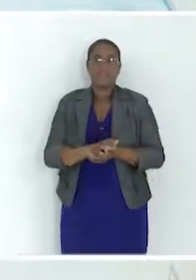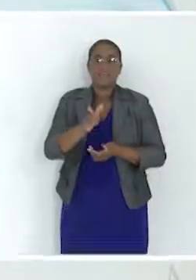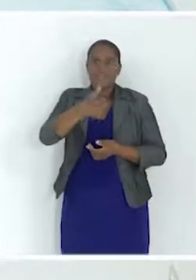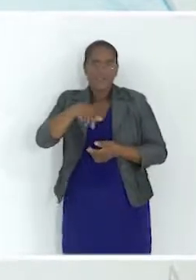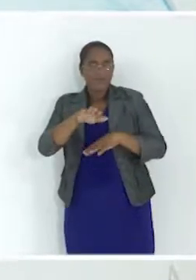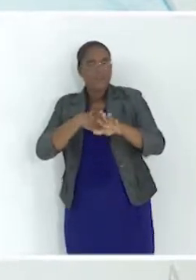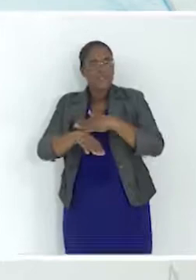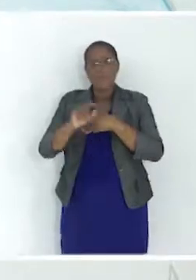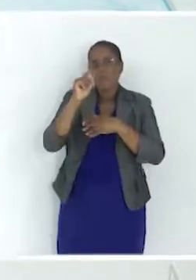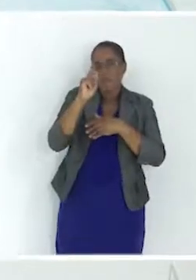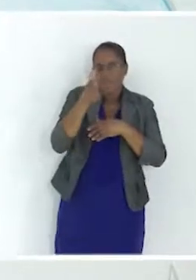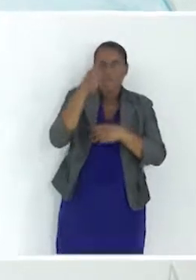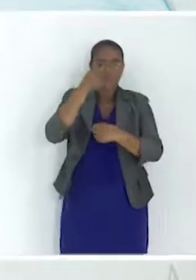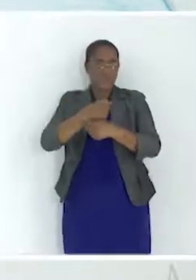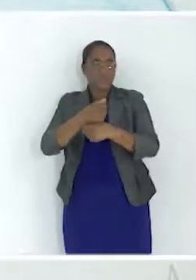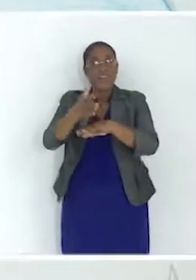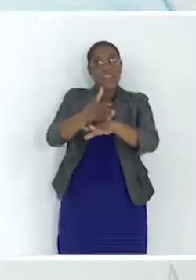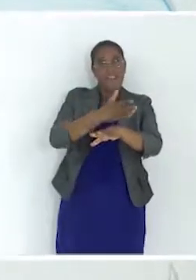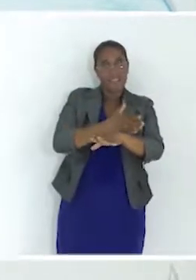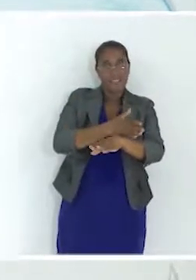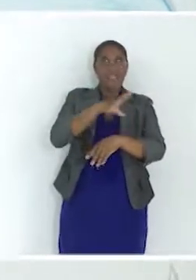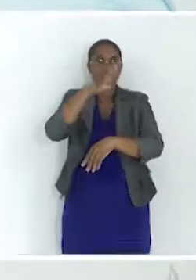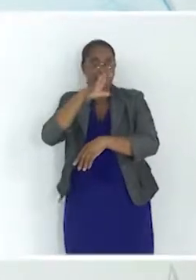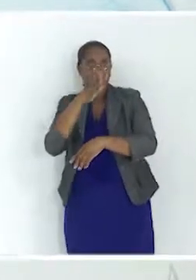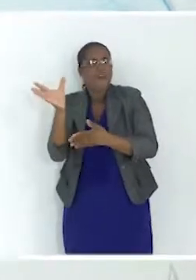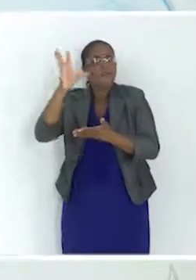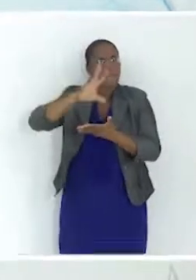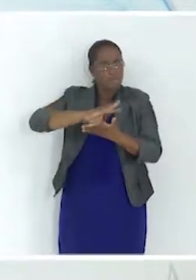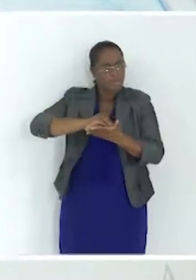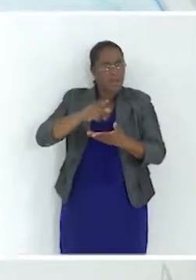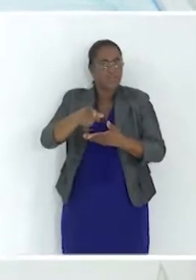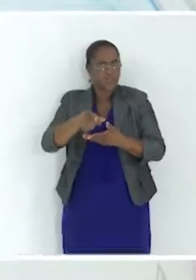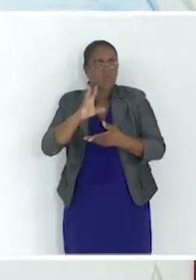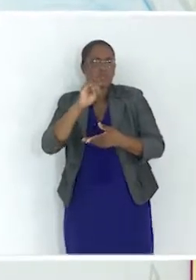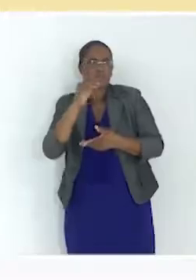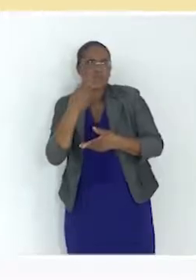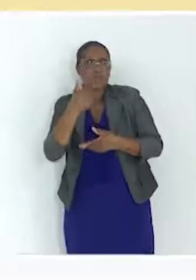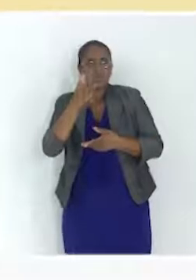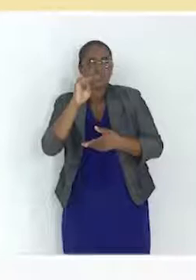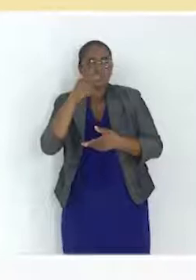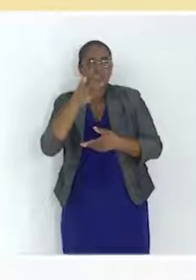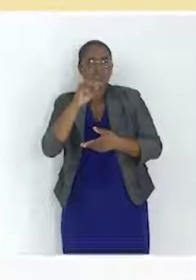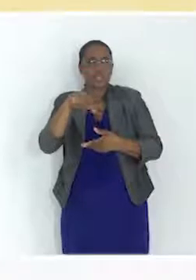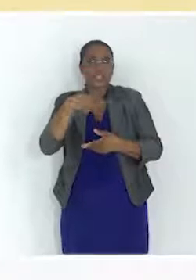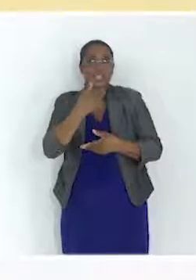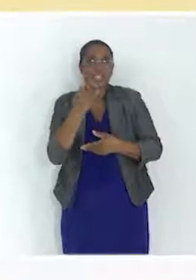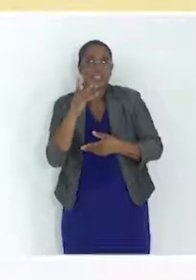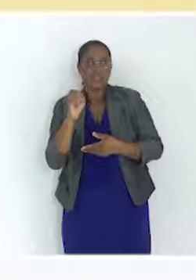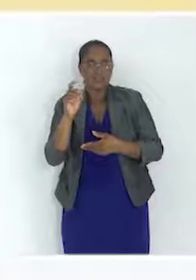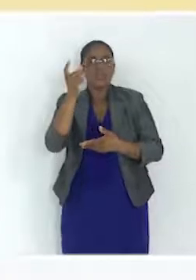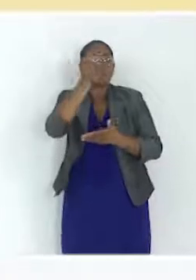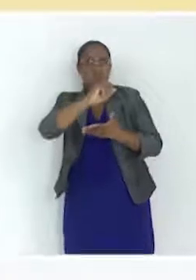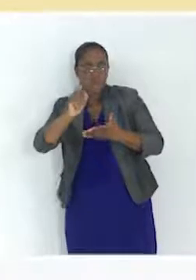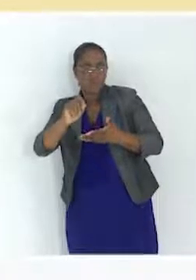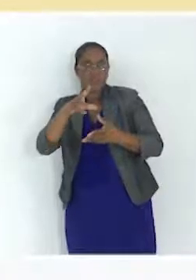de falarmos mais aprofundadamente sobre os substantivos. Completa as frases seguintes ou as seguintes frases,